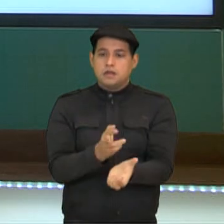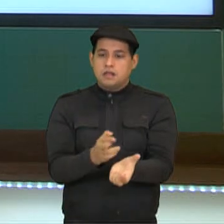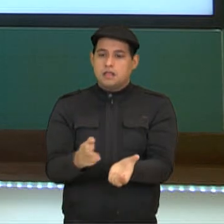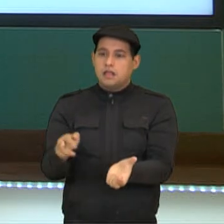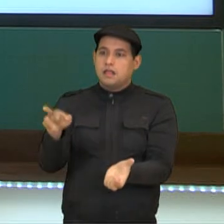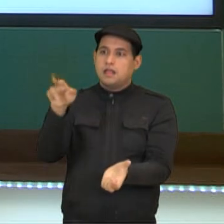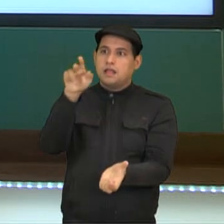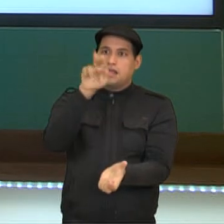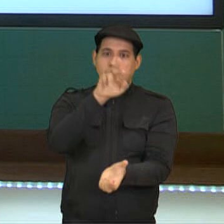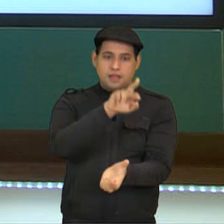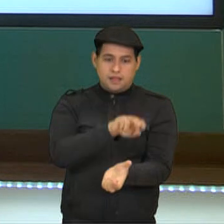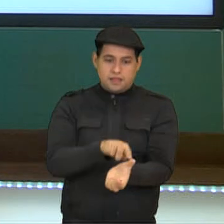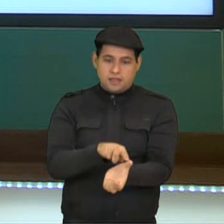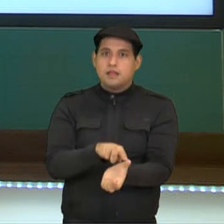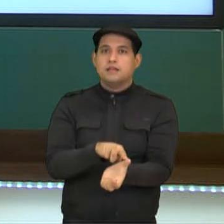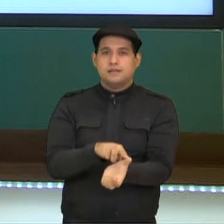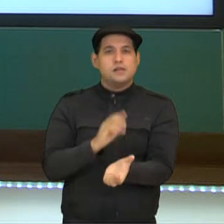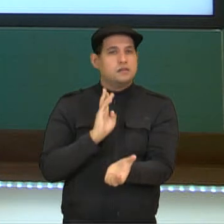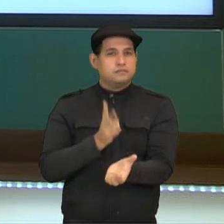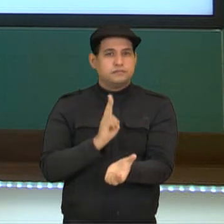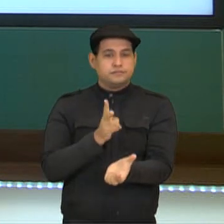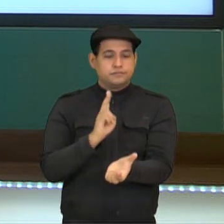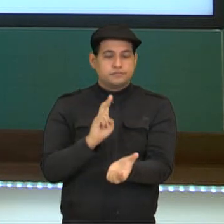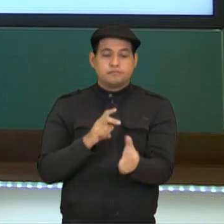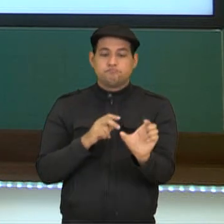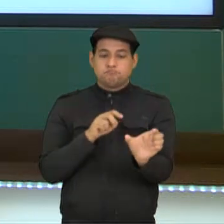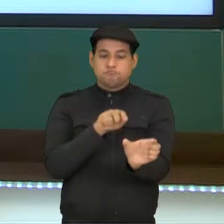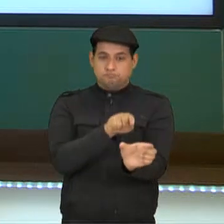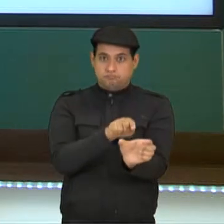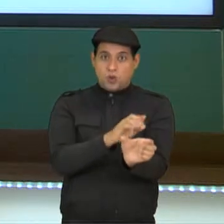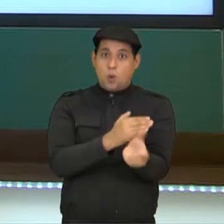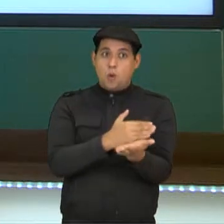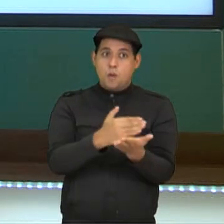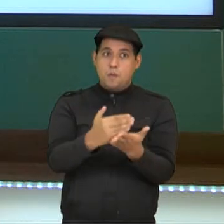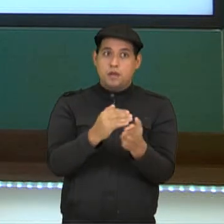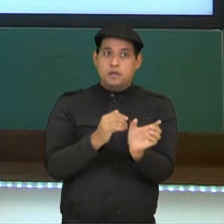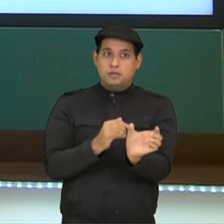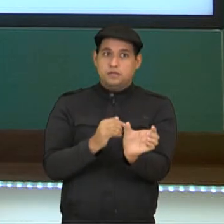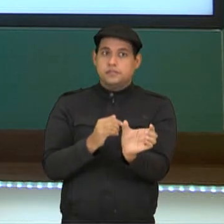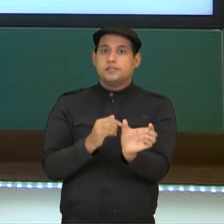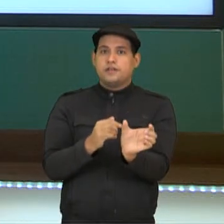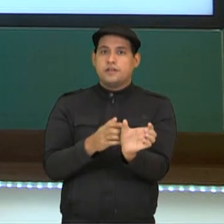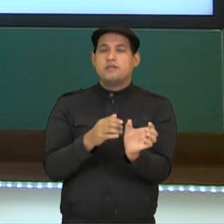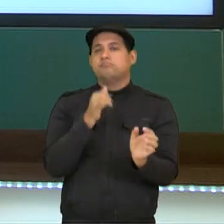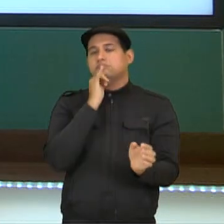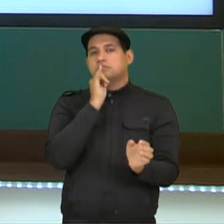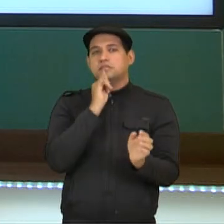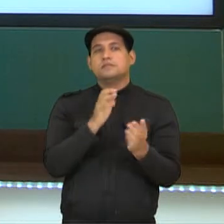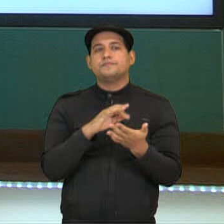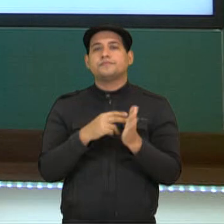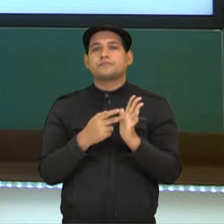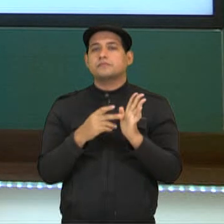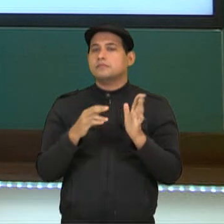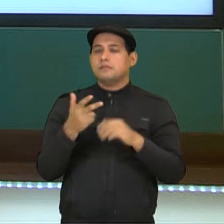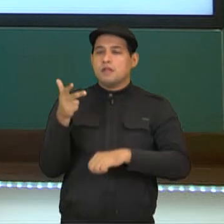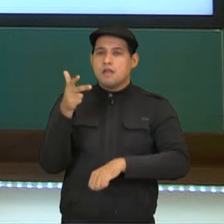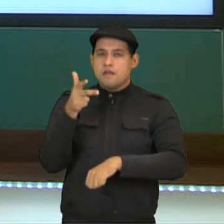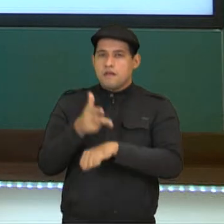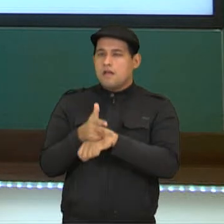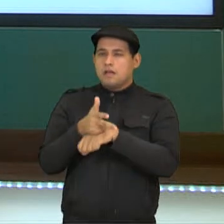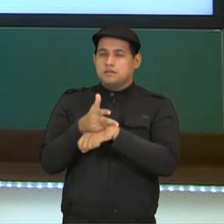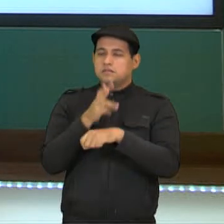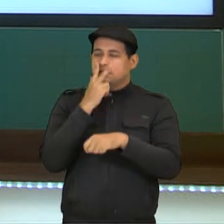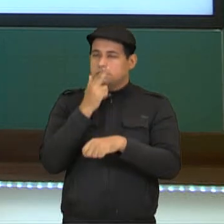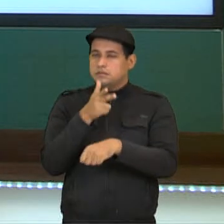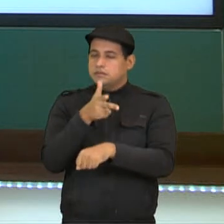são sempre no mesmo lugar. Elas sempre vão ser aqui. Então, ali a gente coloca o photo finish, né, que é como se fosse a